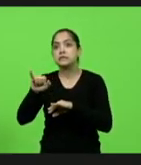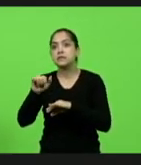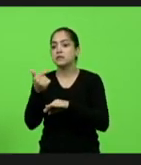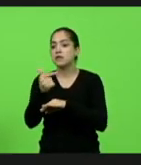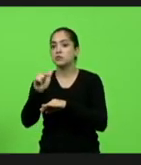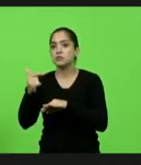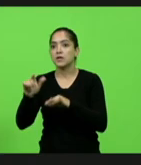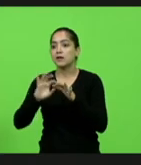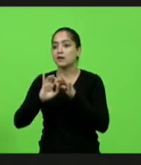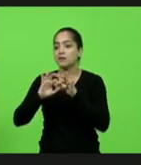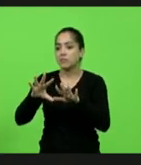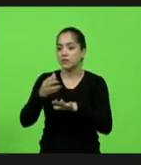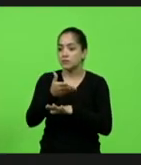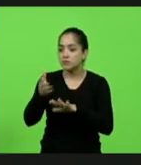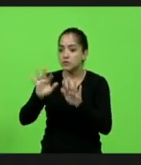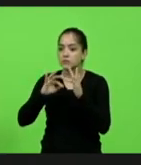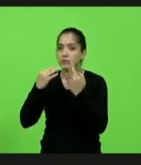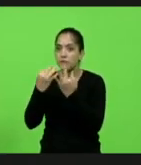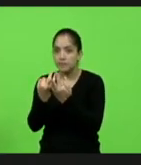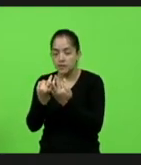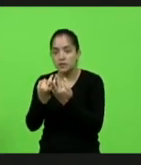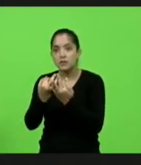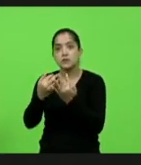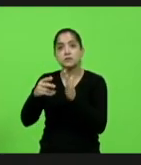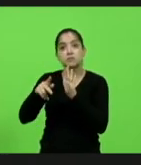liberdade das famílias de ensinar seus filhos em casa.